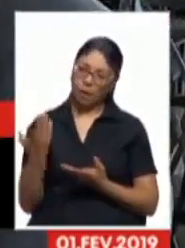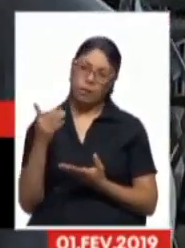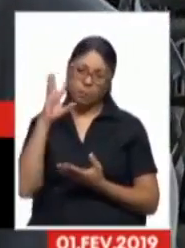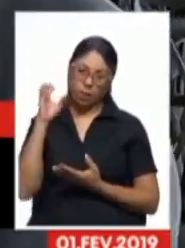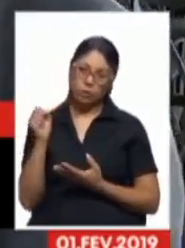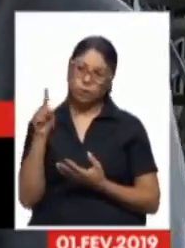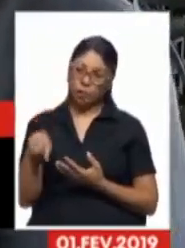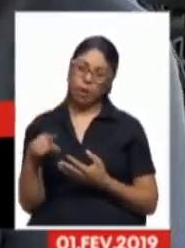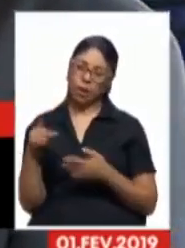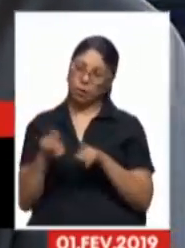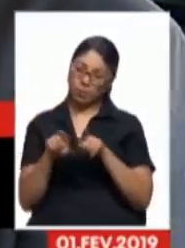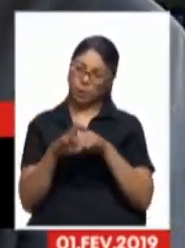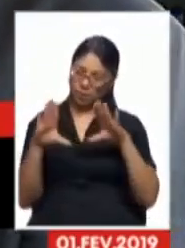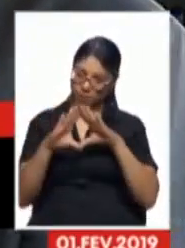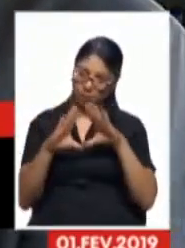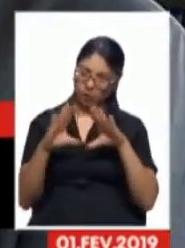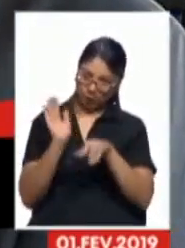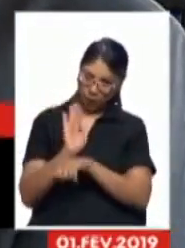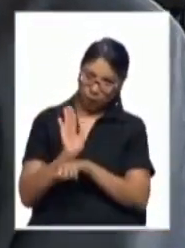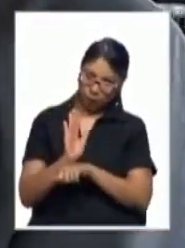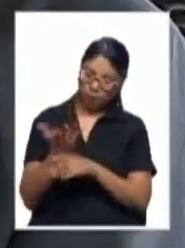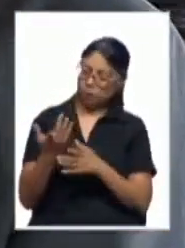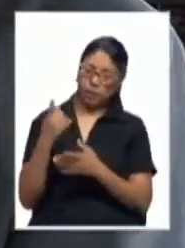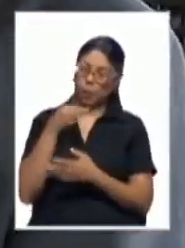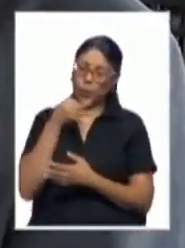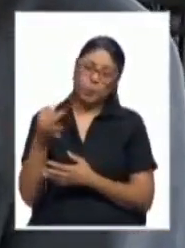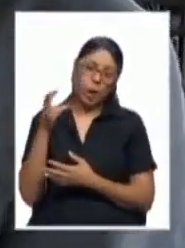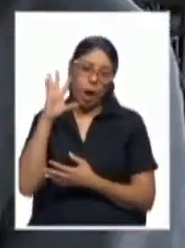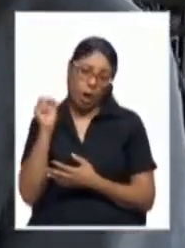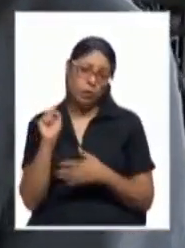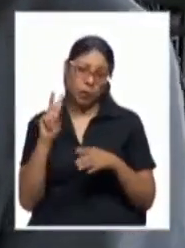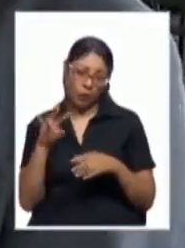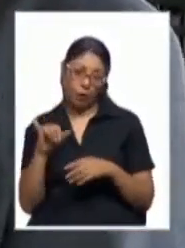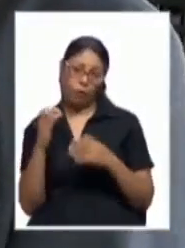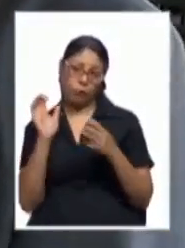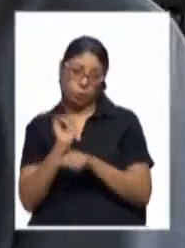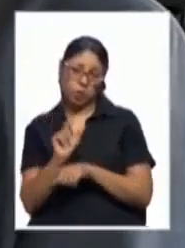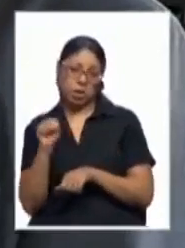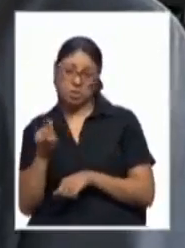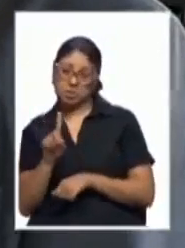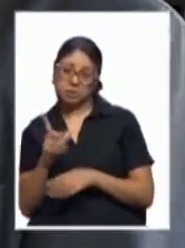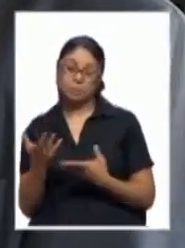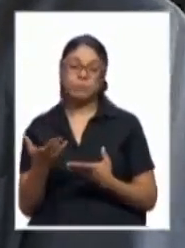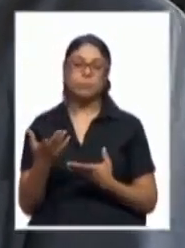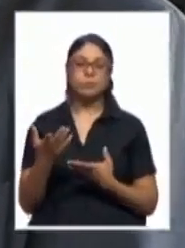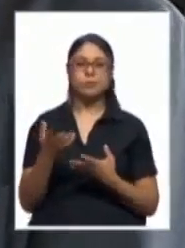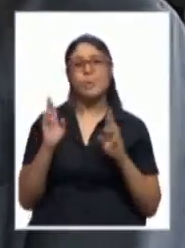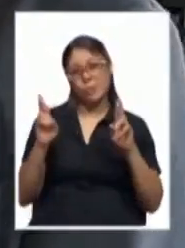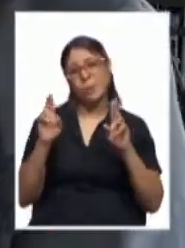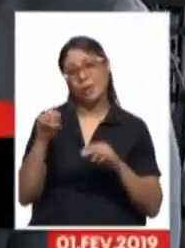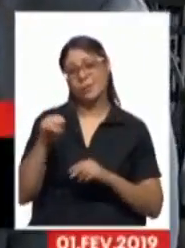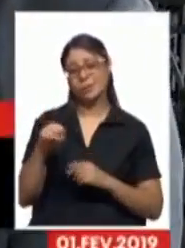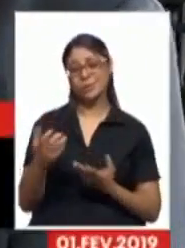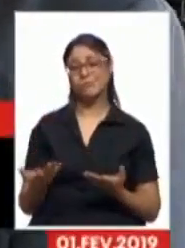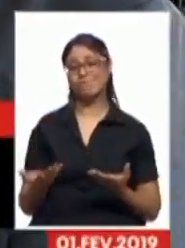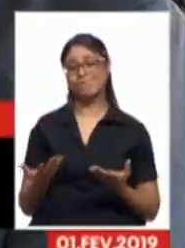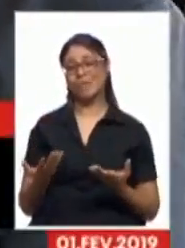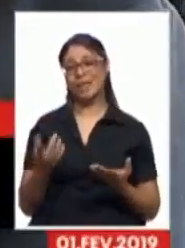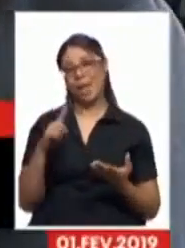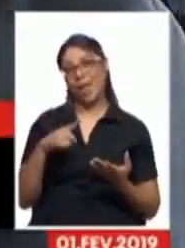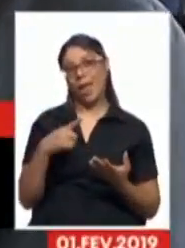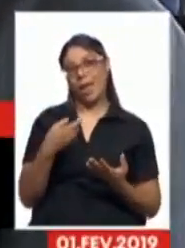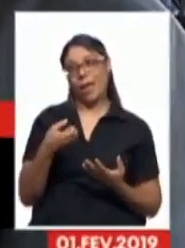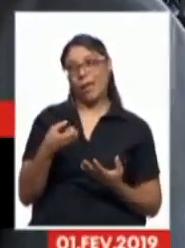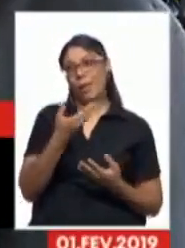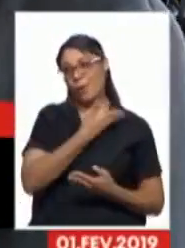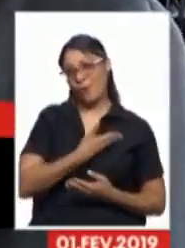da Assembleia nesse cenário de Minas. O que o senhor está otimista? O que o senhor está esperando? Eu espero que sim, embora é um governo novo, um governo